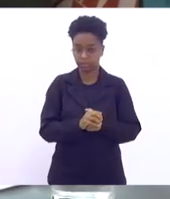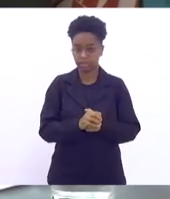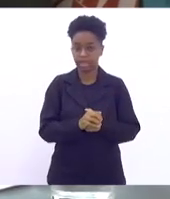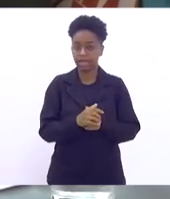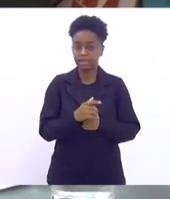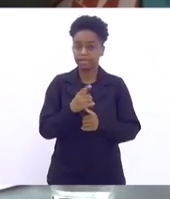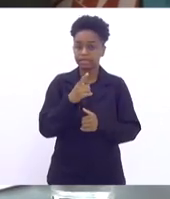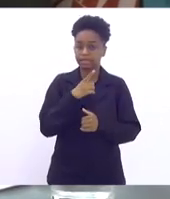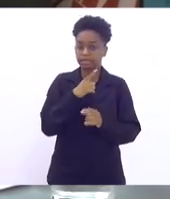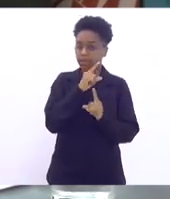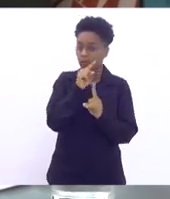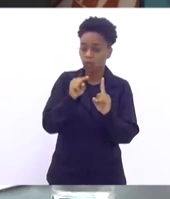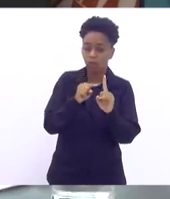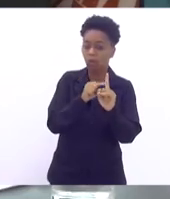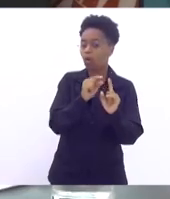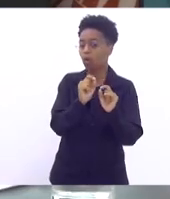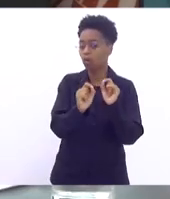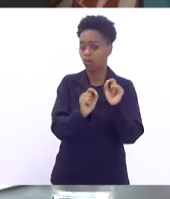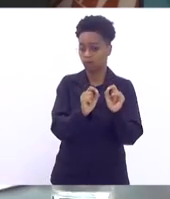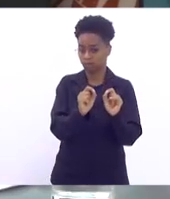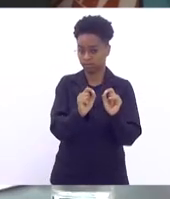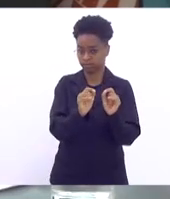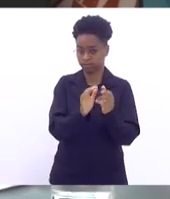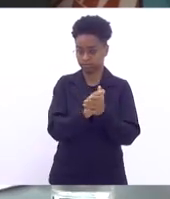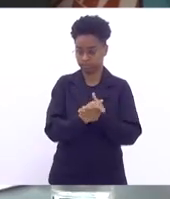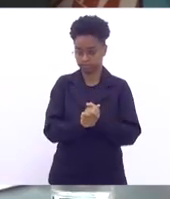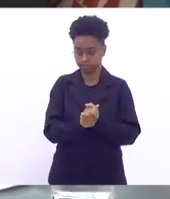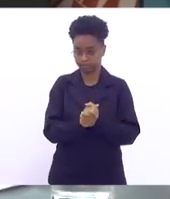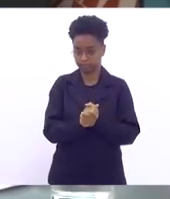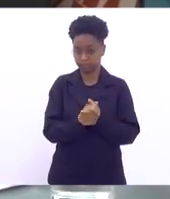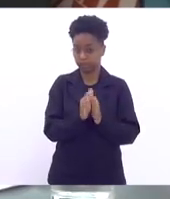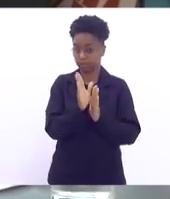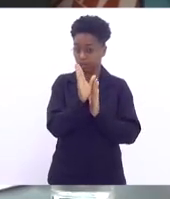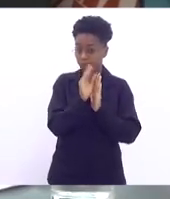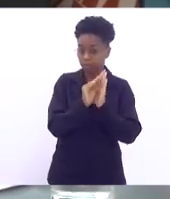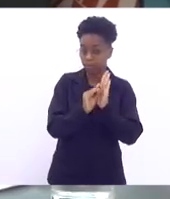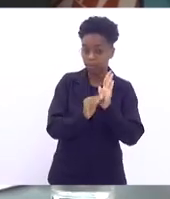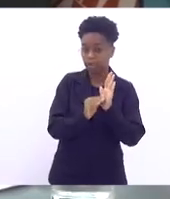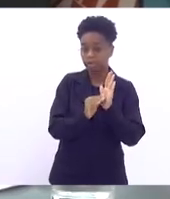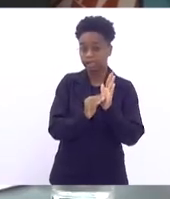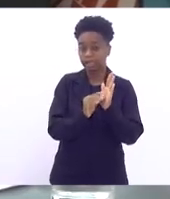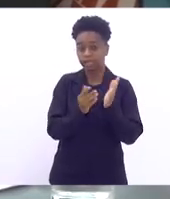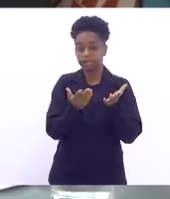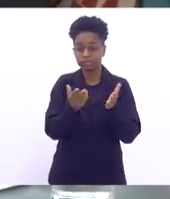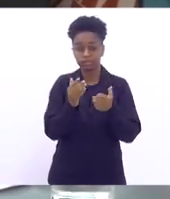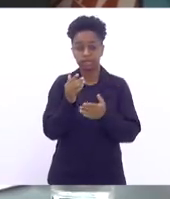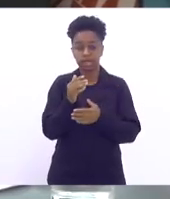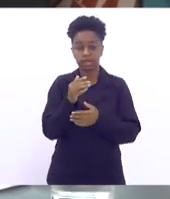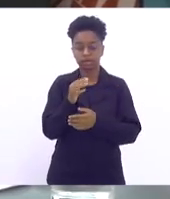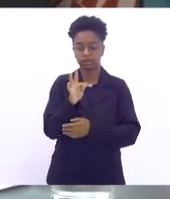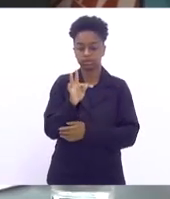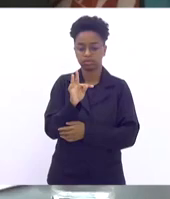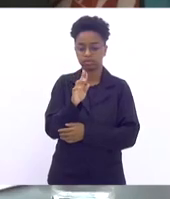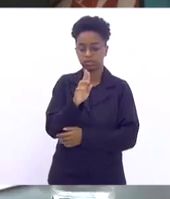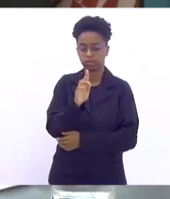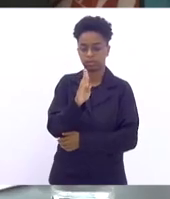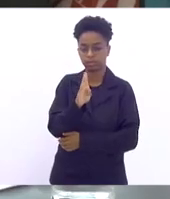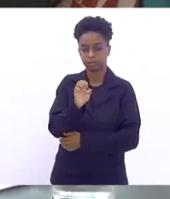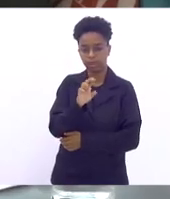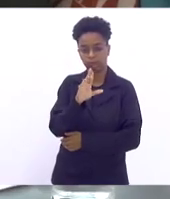que tenha como objeto a irradicação da tuberculose na área da saúde